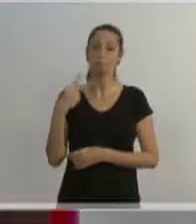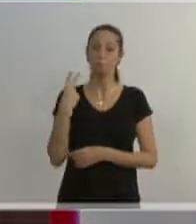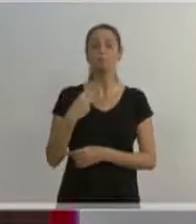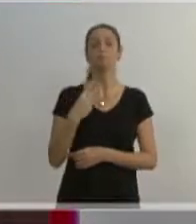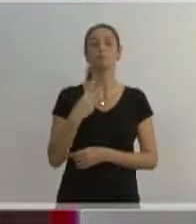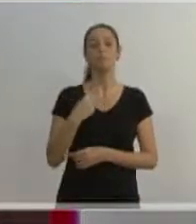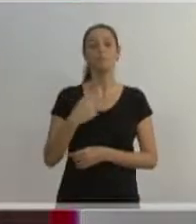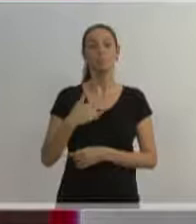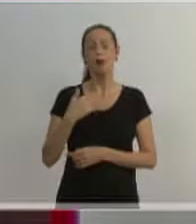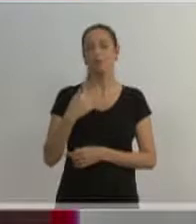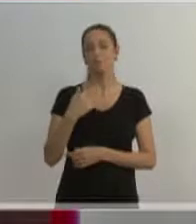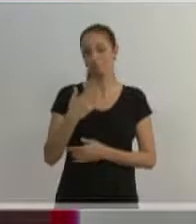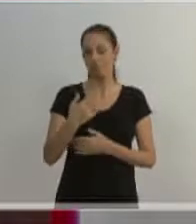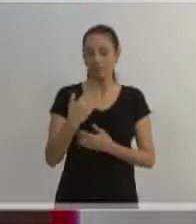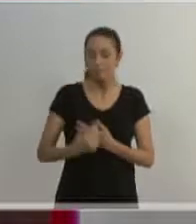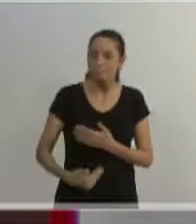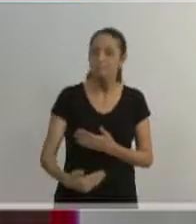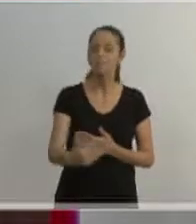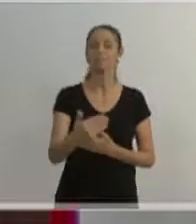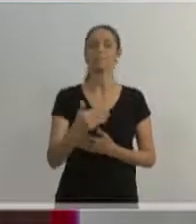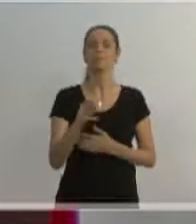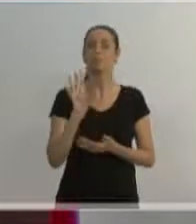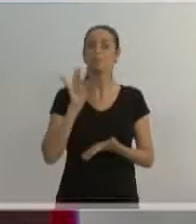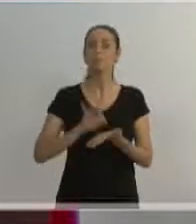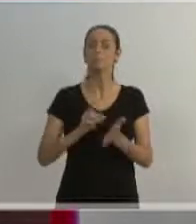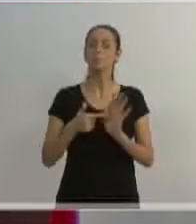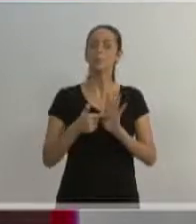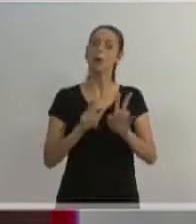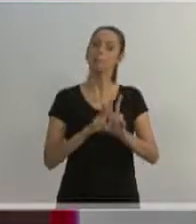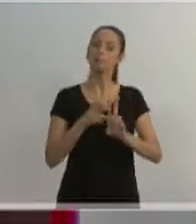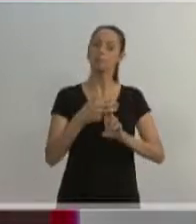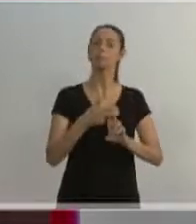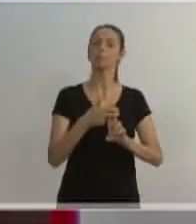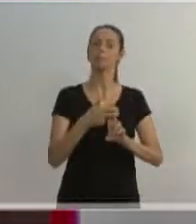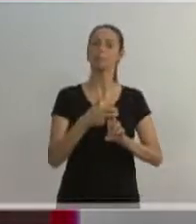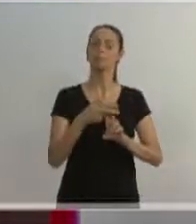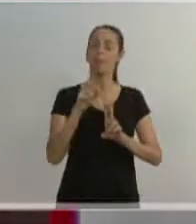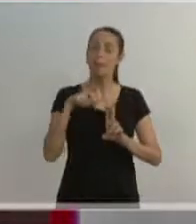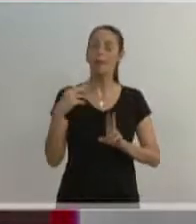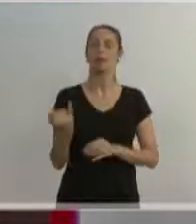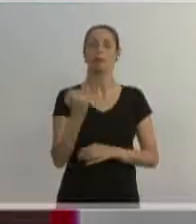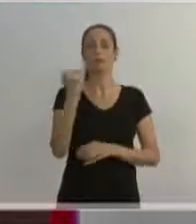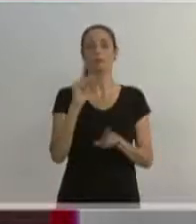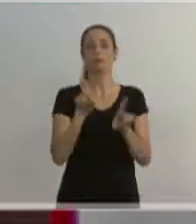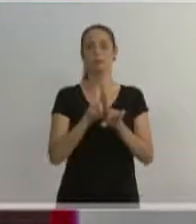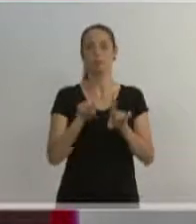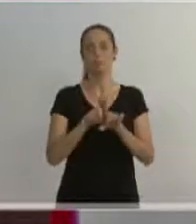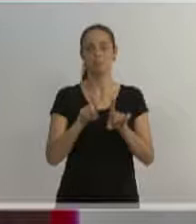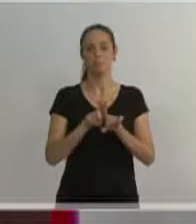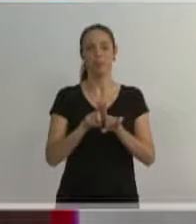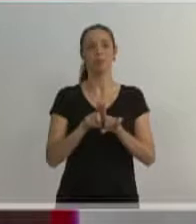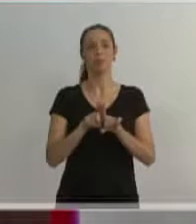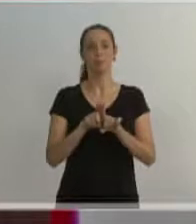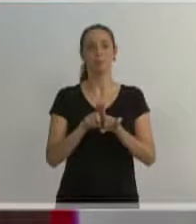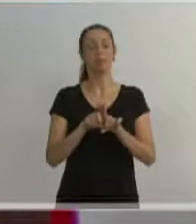também mais alguns exemplos do quanto o sistema único de saúde é faz parte da nossa vida